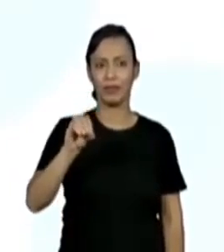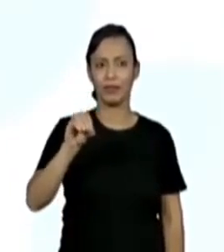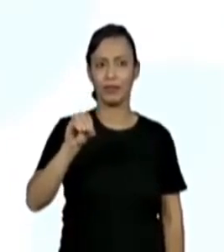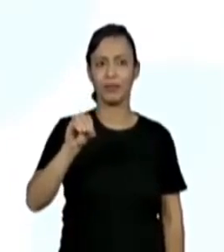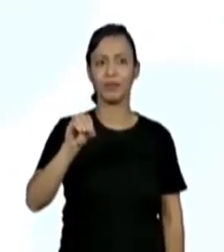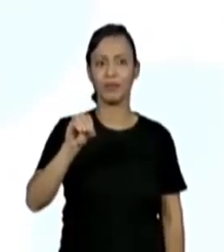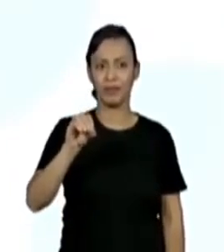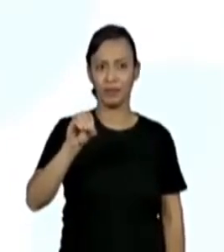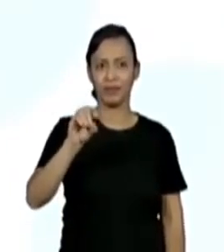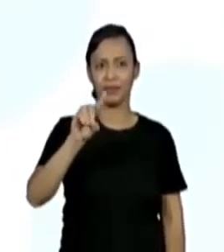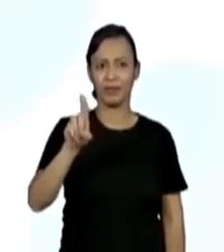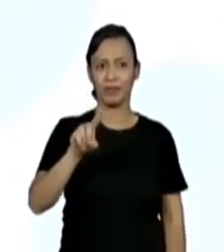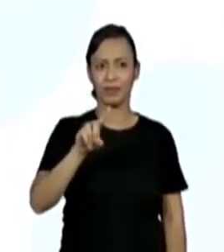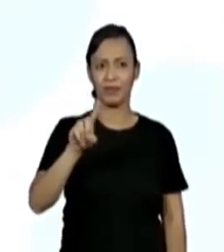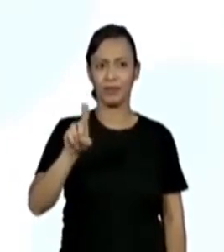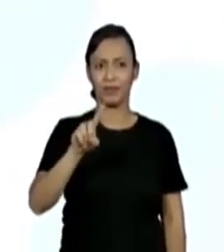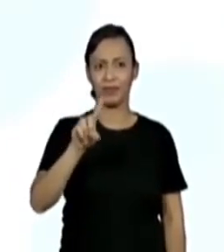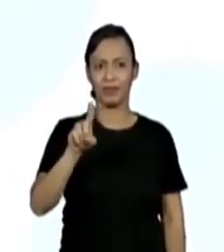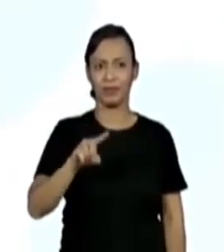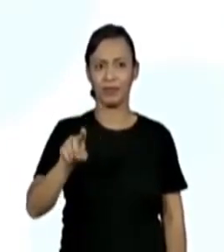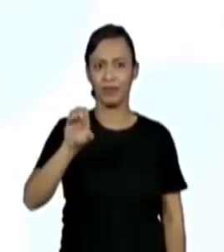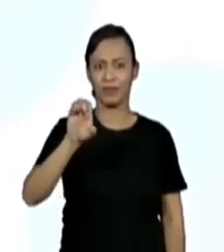12 avos